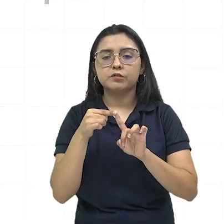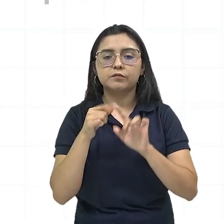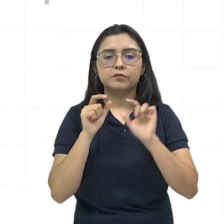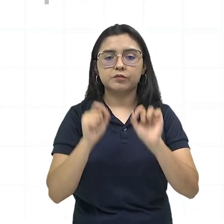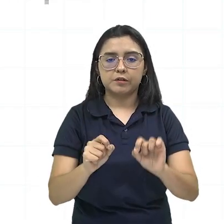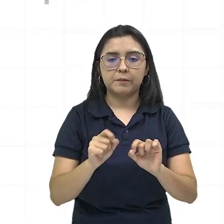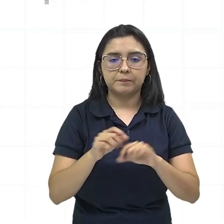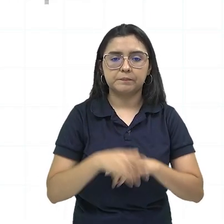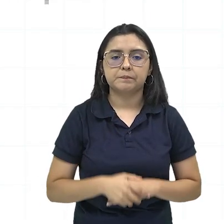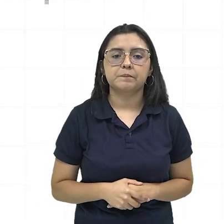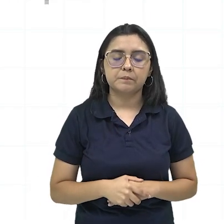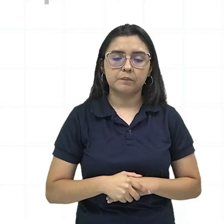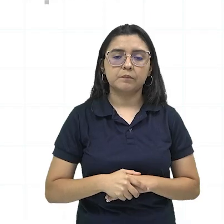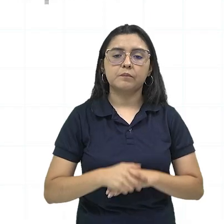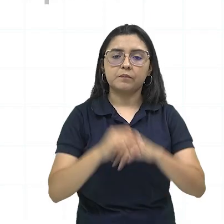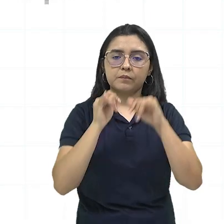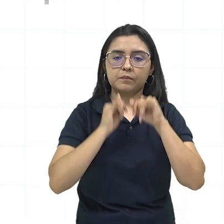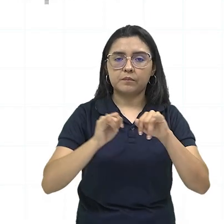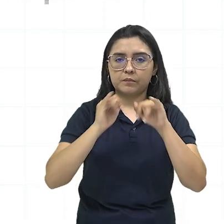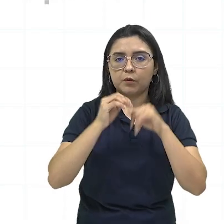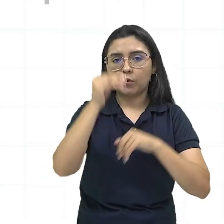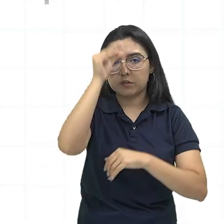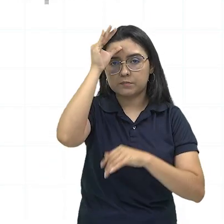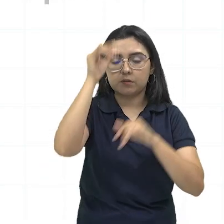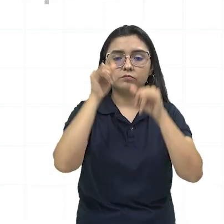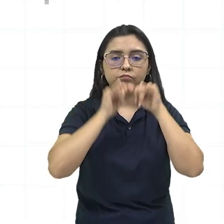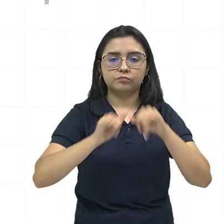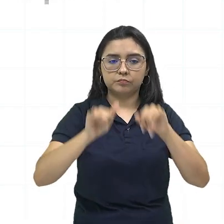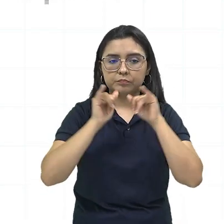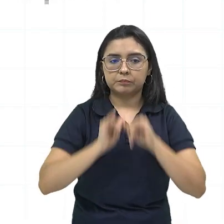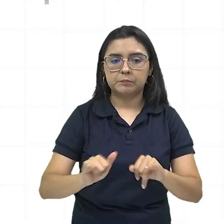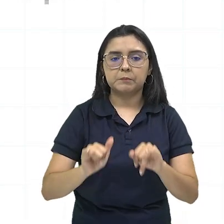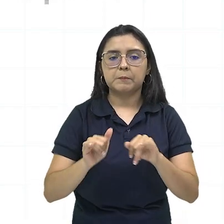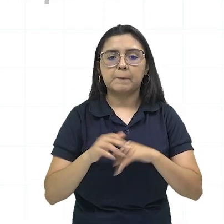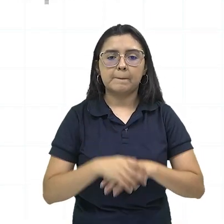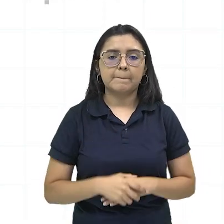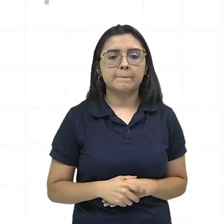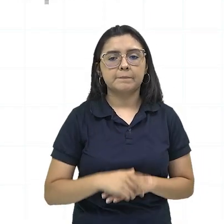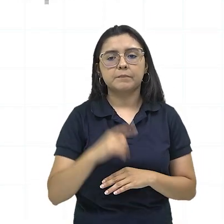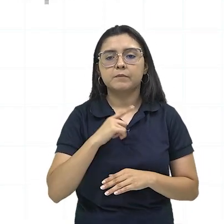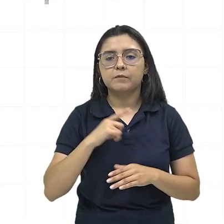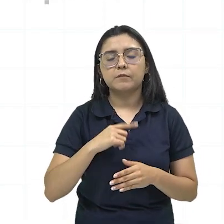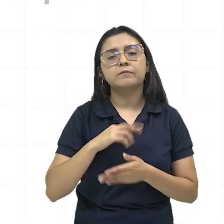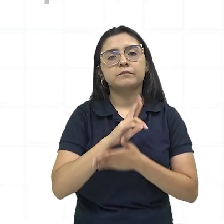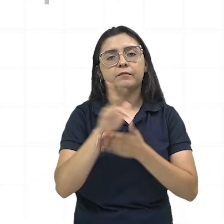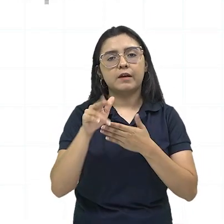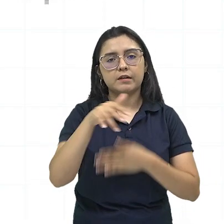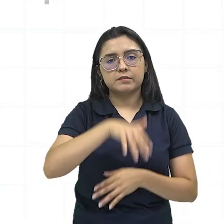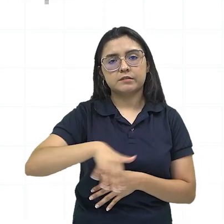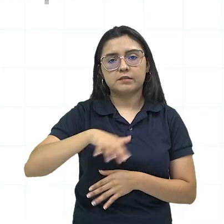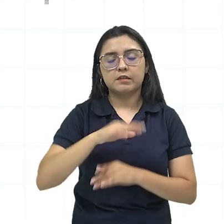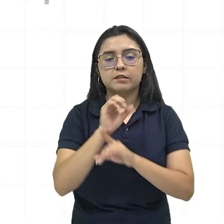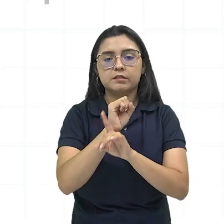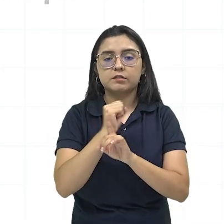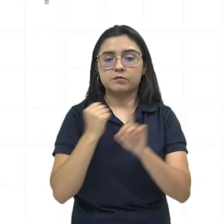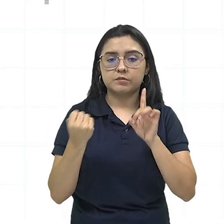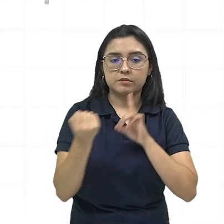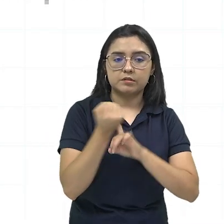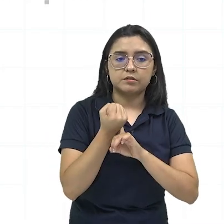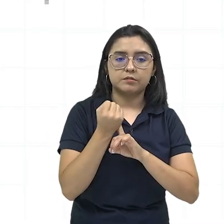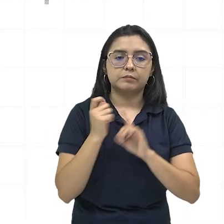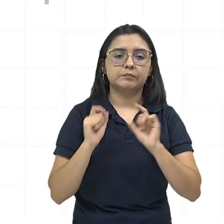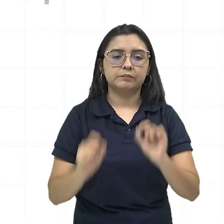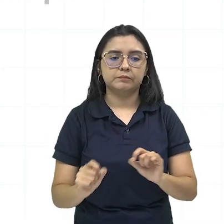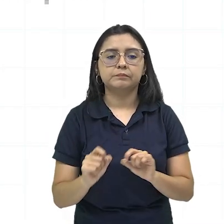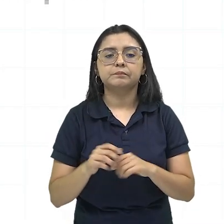tornar público o conhecimento produzido por diversos segmentos da sociedade que, por